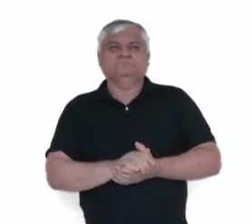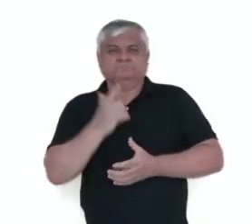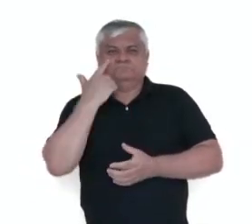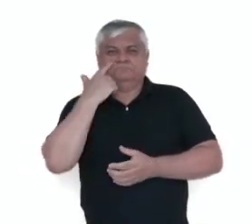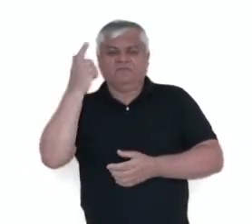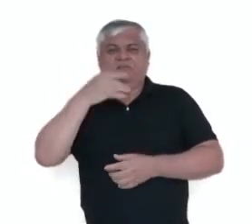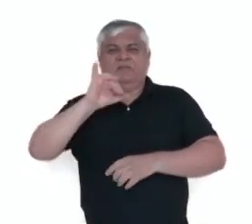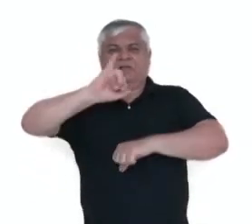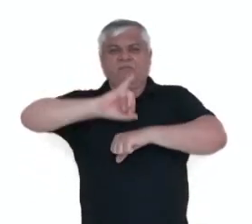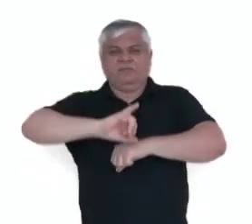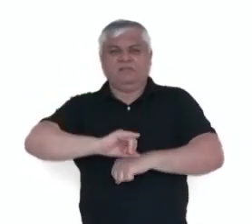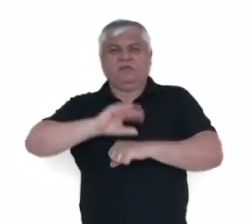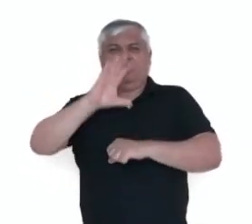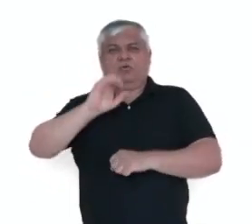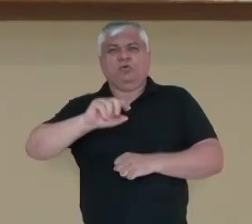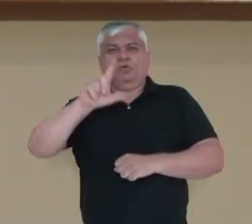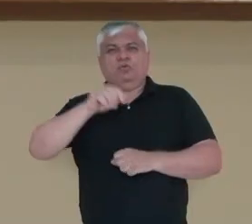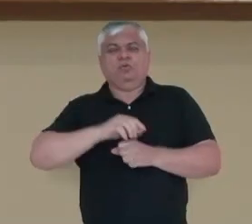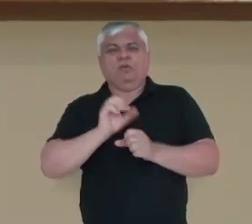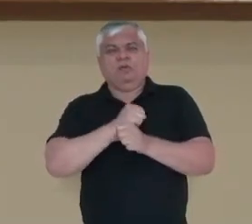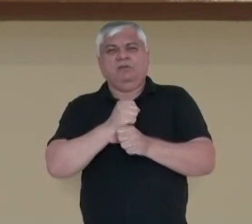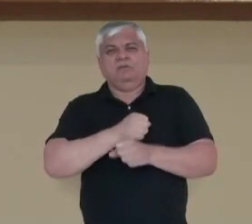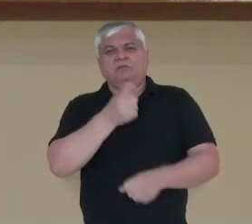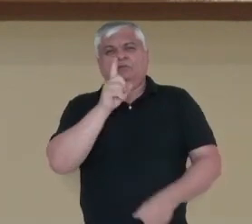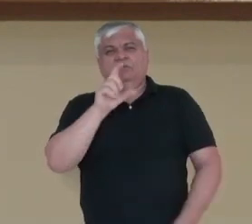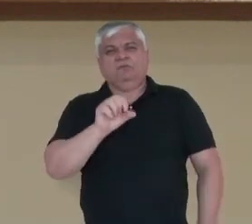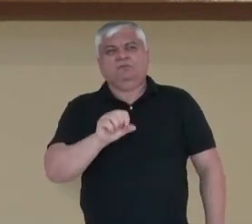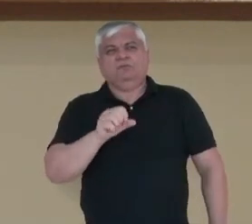capital do Congo, em 1938.